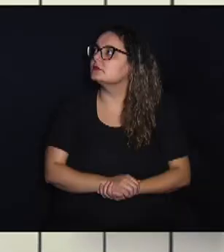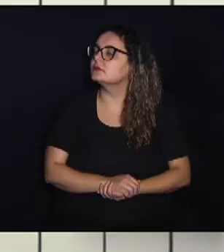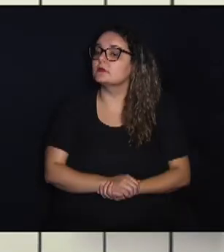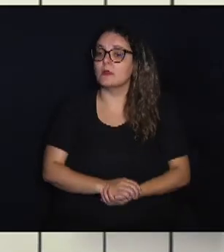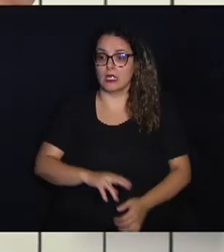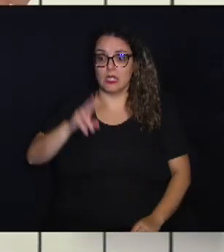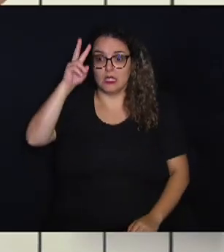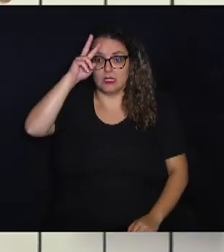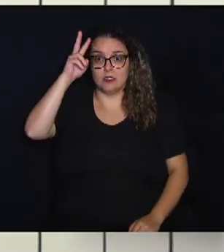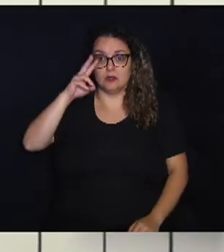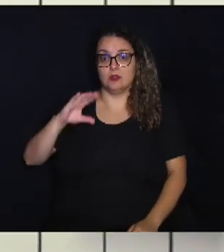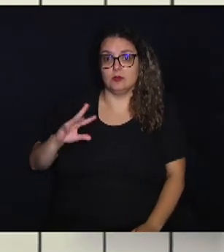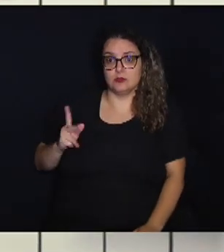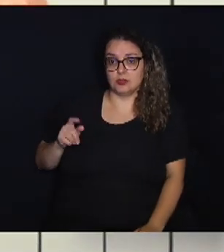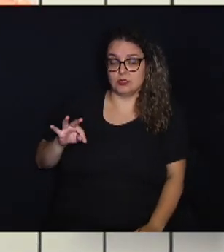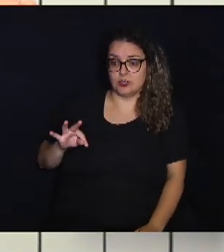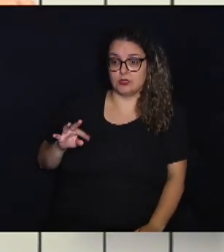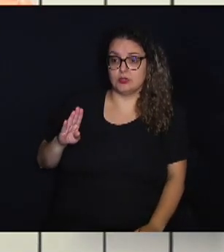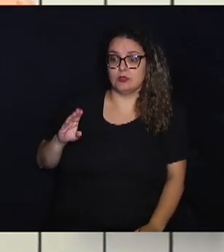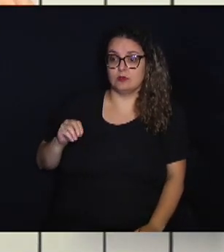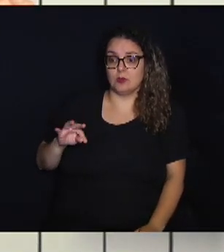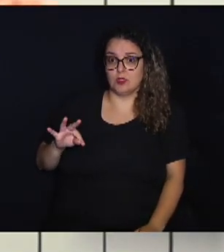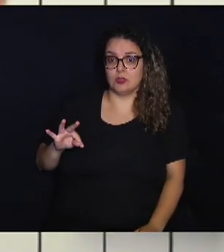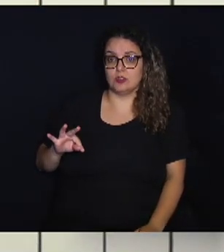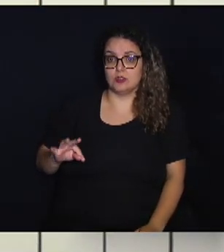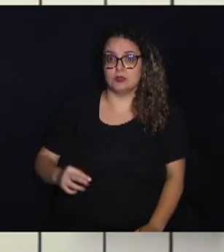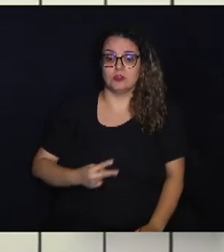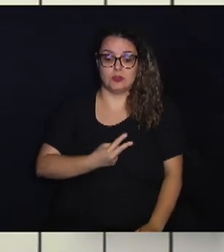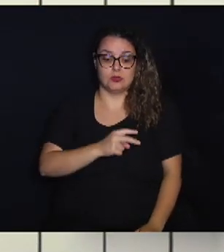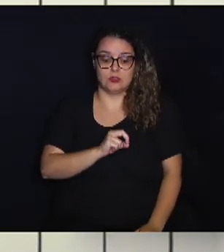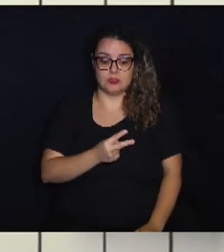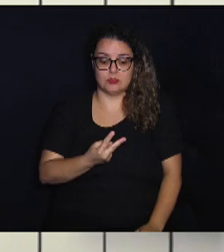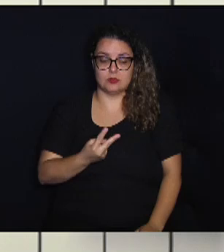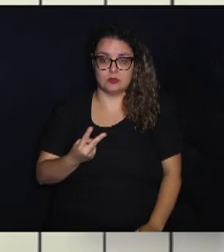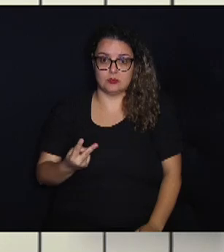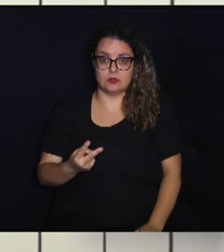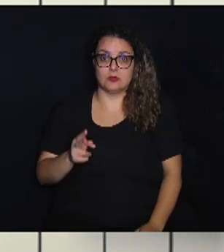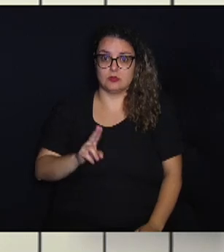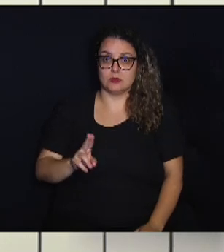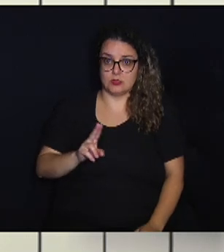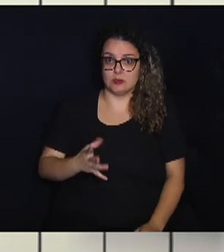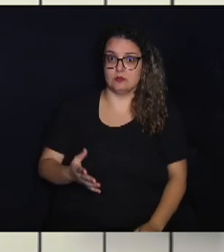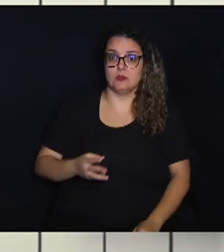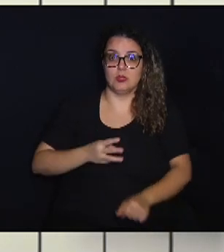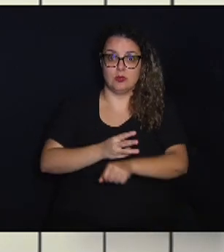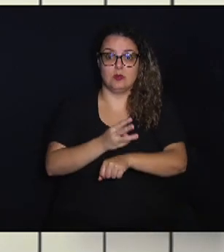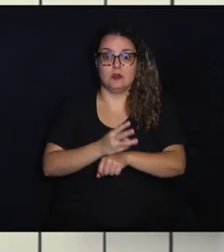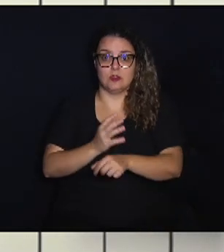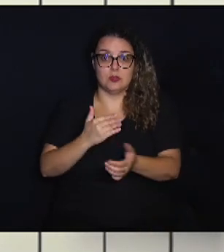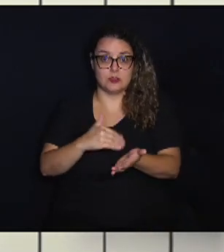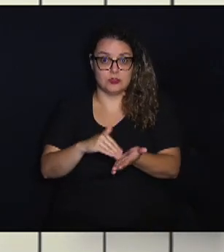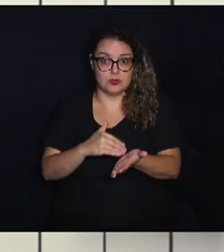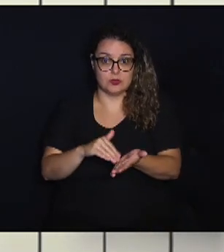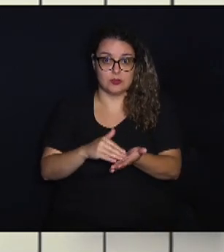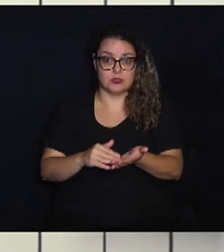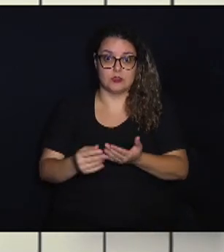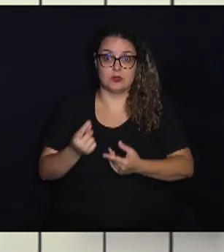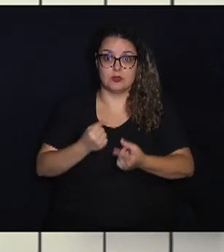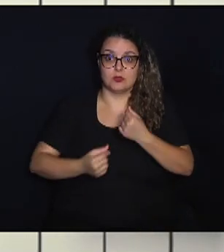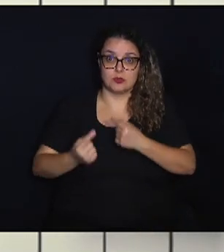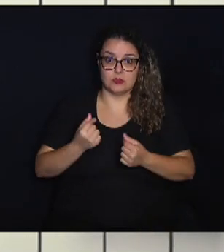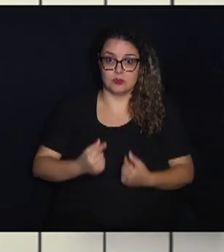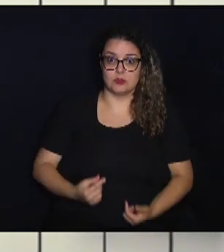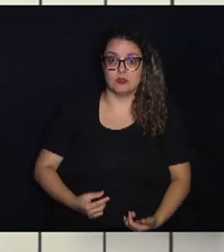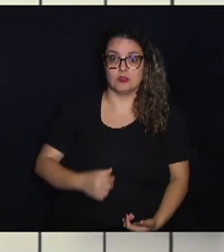Lembrando que o chatbot, implantado em 2022 e o atendimento pelo WhatsApp da Secretaria de Finanças